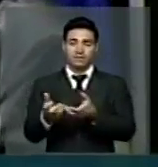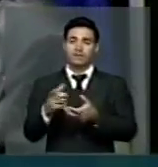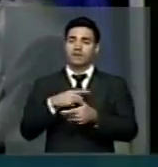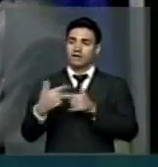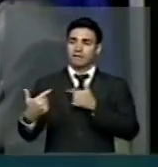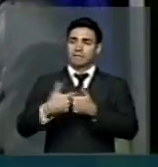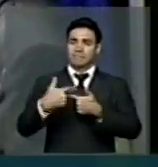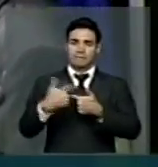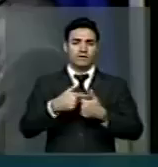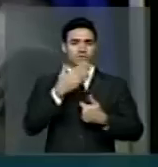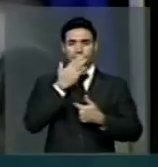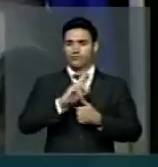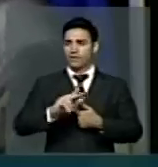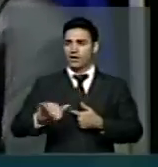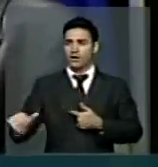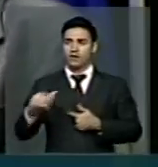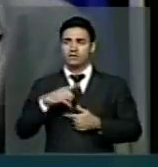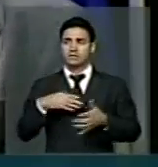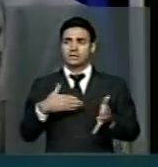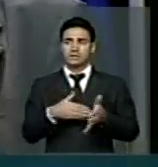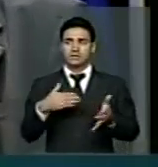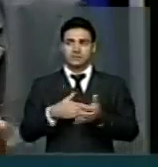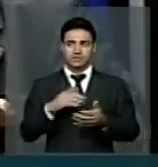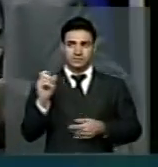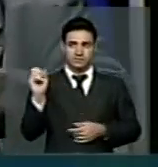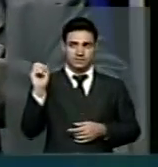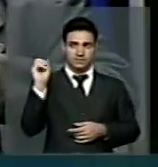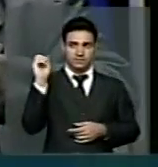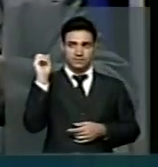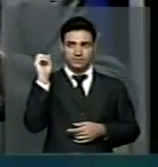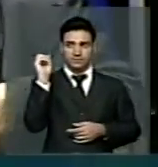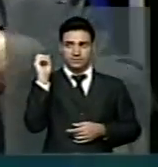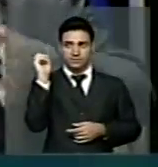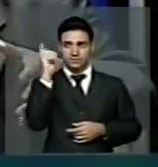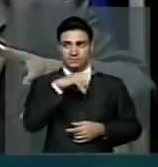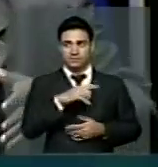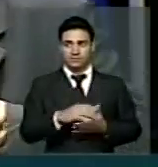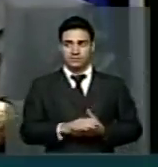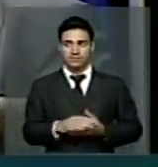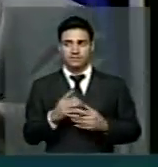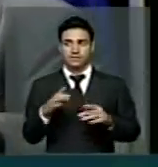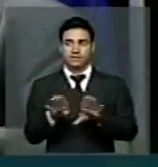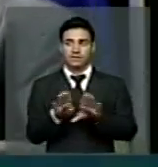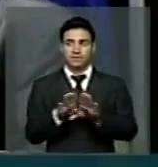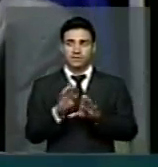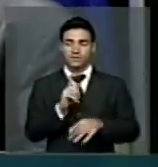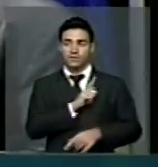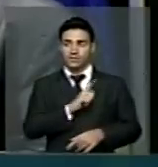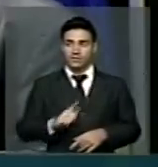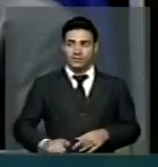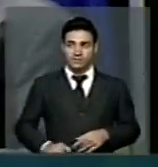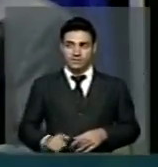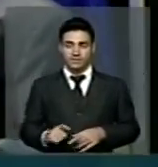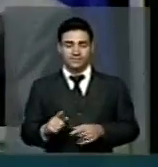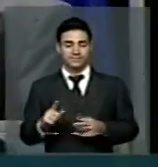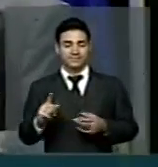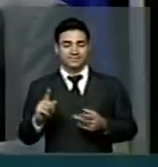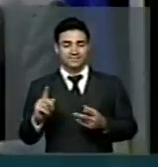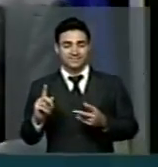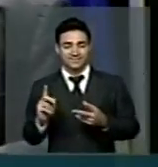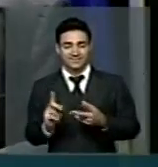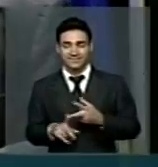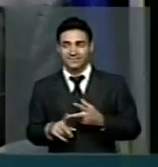críticas as mais diversas, os obstáculos são cada vez maiores, até mesmo o governo tentando, através de uma